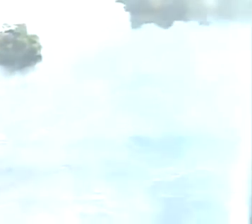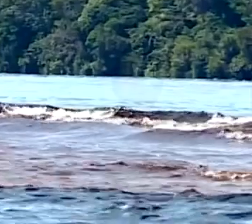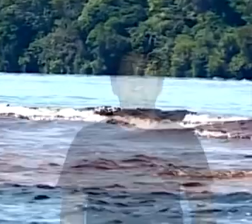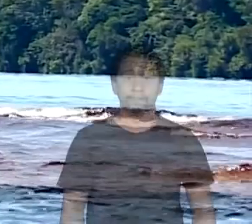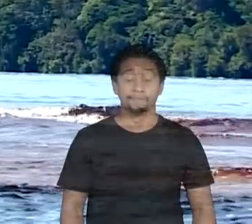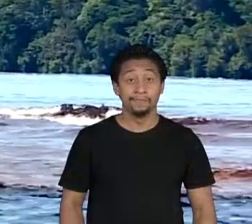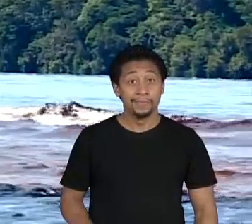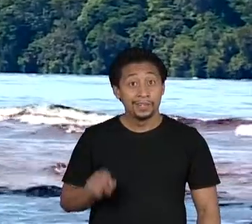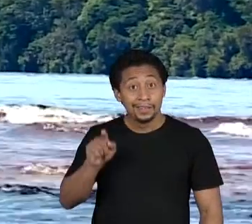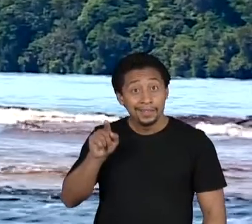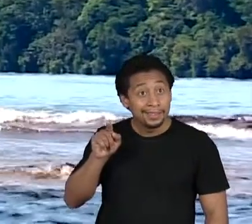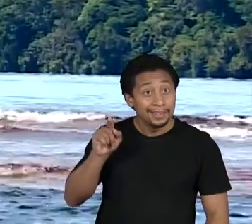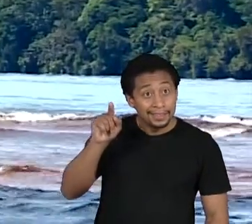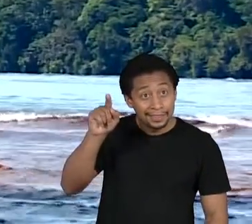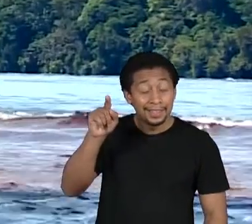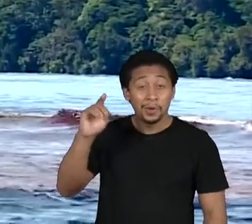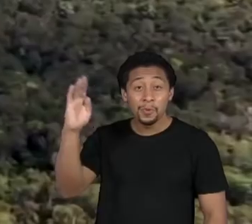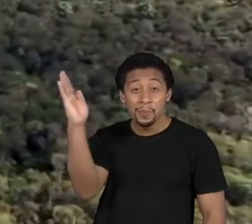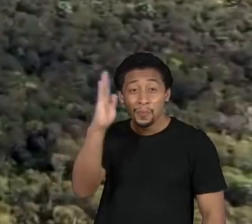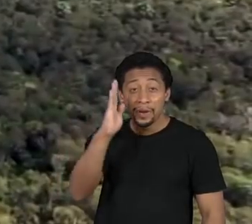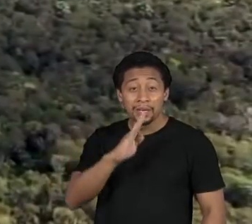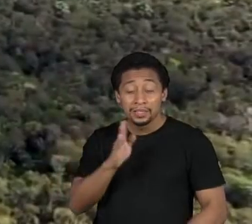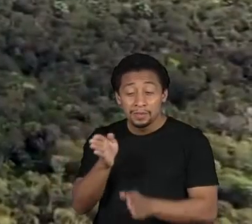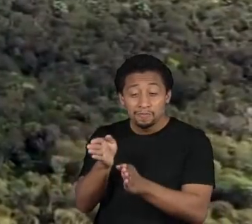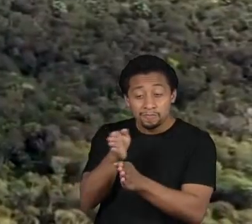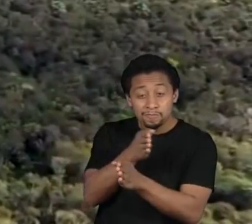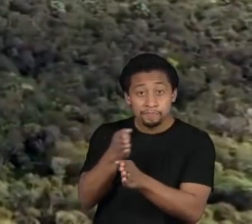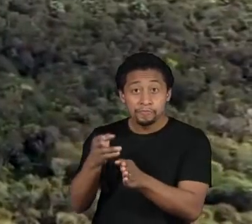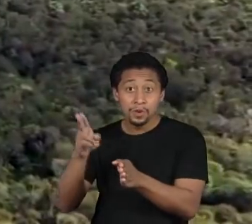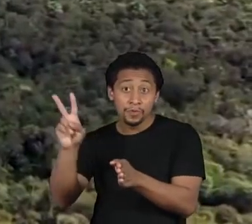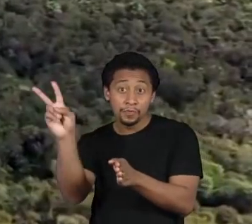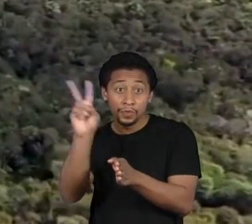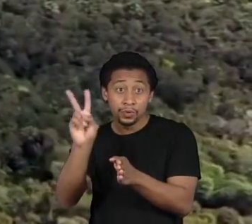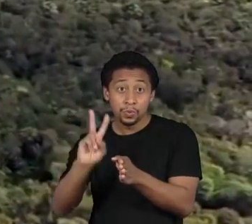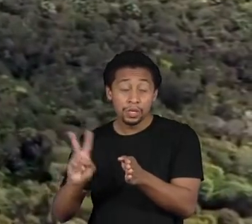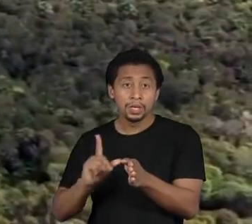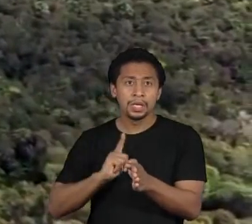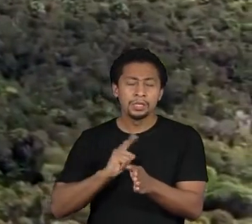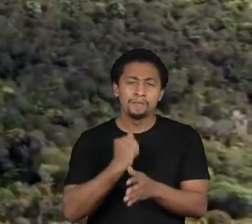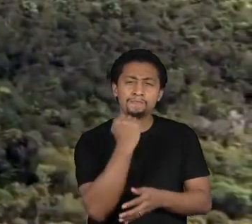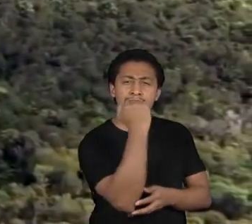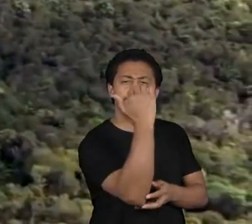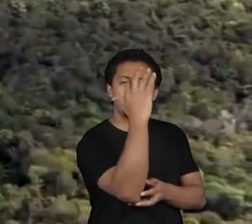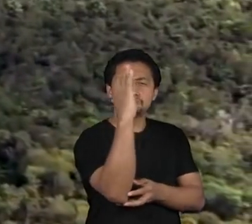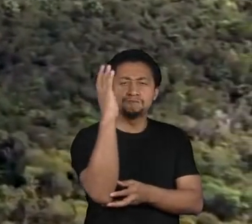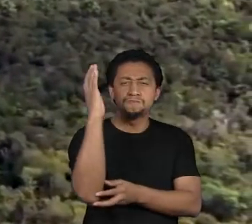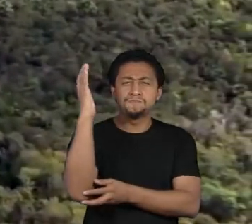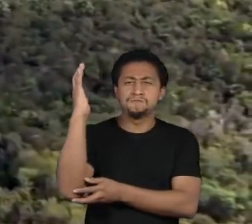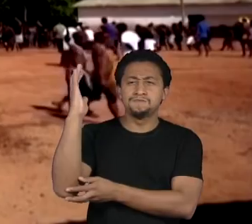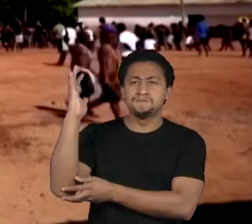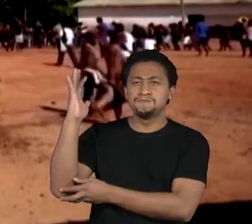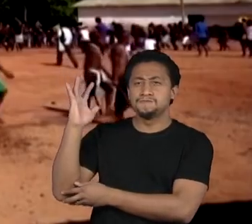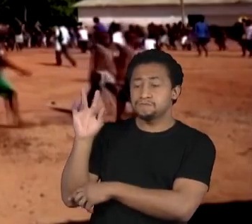Lá onde o Brasil e a Venezuela se encontram, é lar de uma floresta ainda preservada.